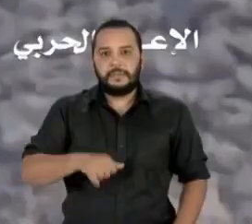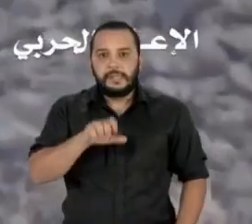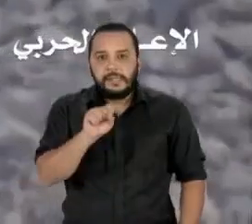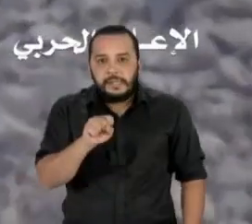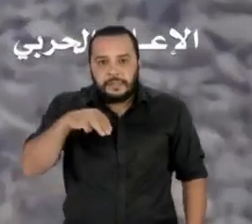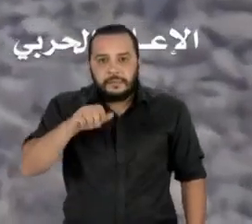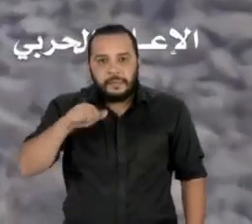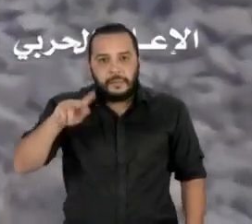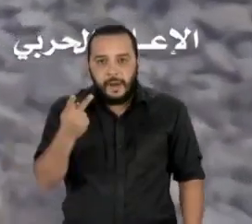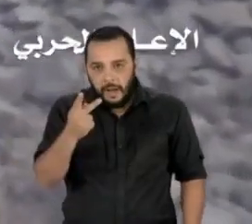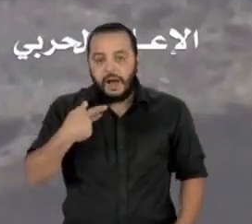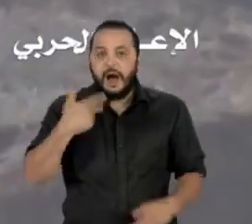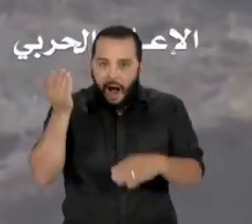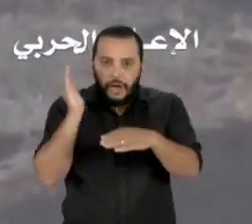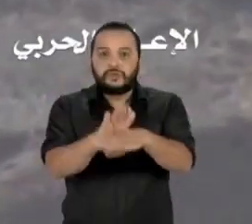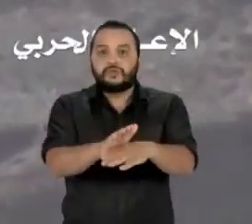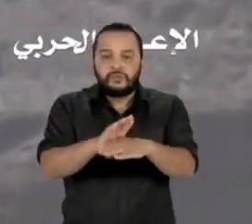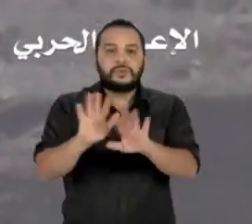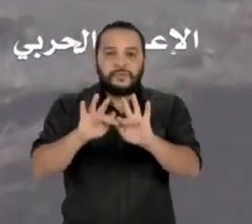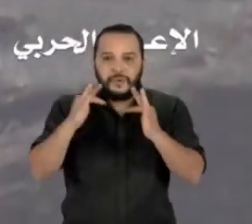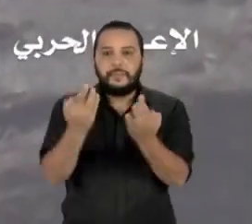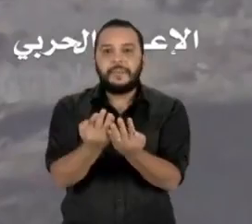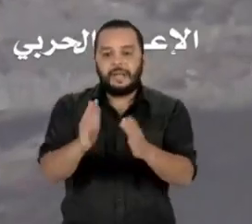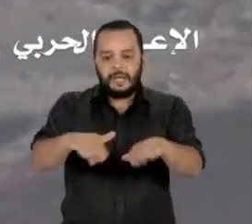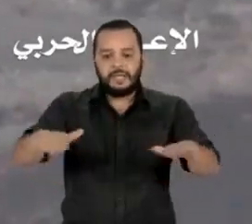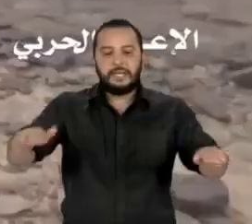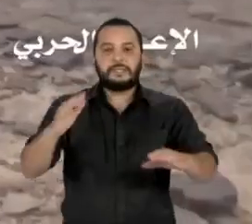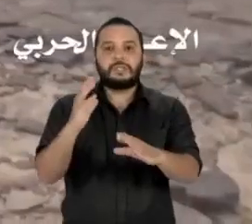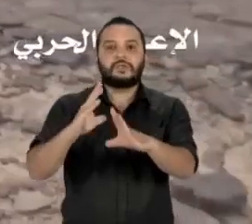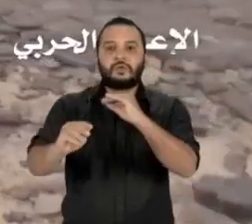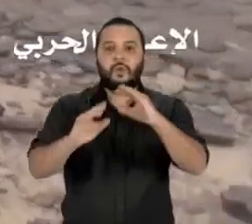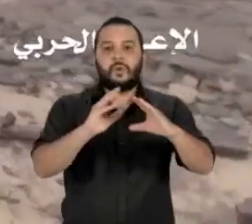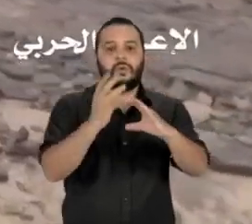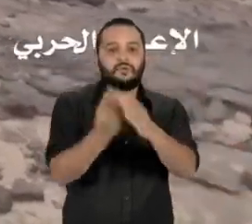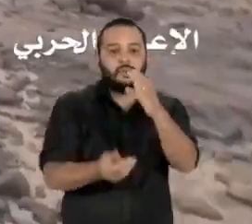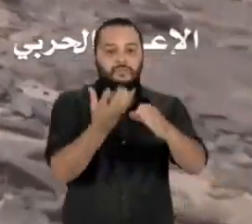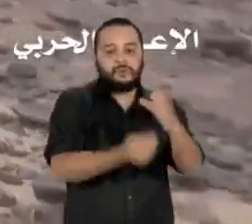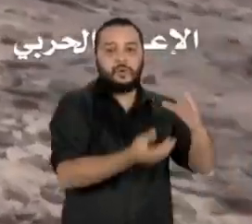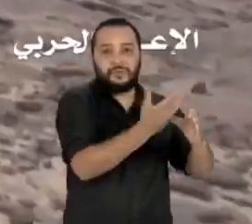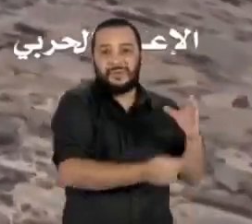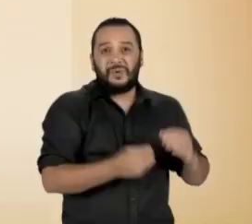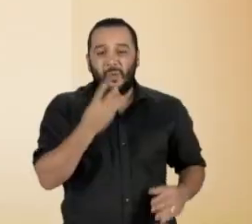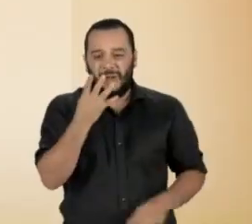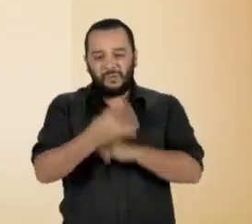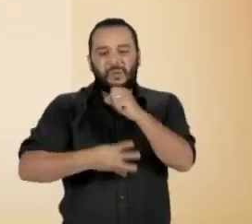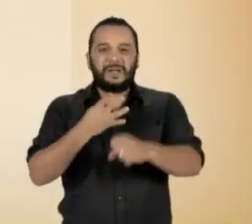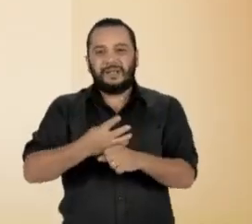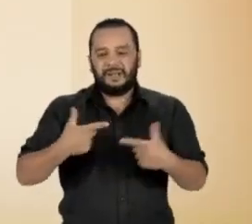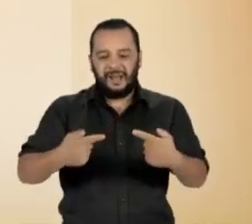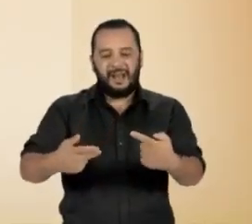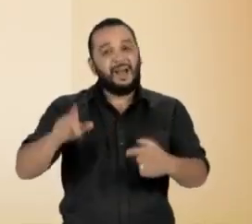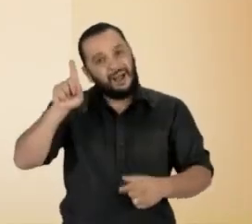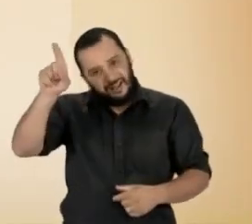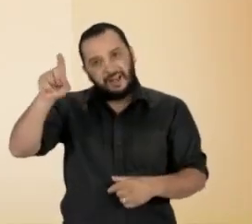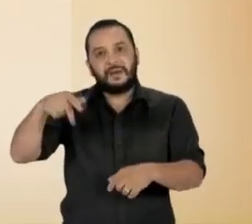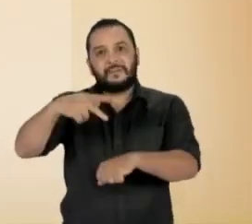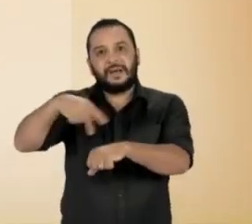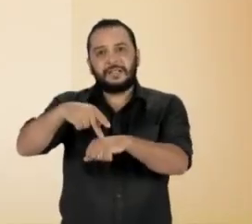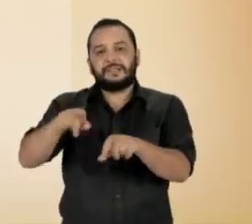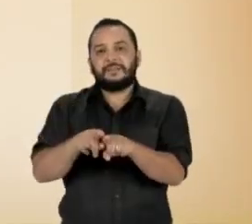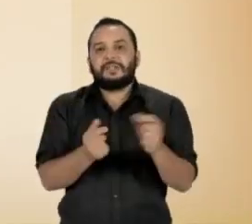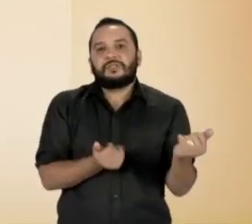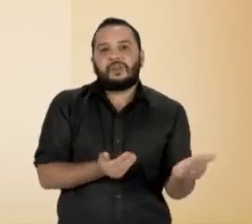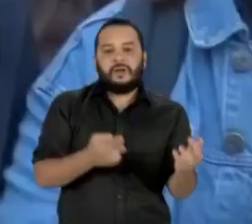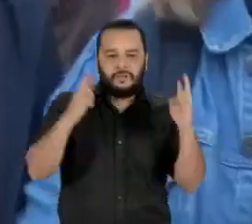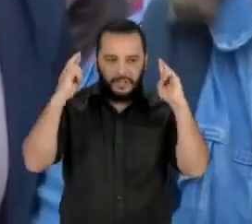Subai, que dá suporte legal às famílias de crianças desaparecidas nesses 4 anos de guerra no país, e a jovem ativista ambiental,